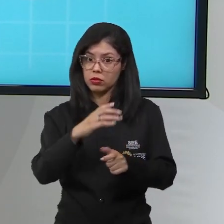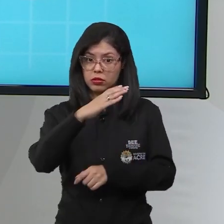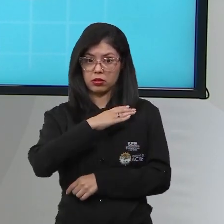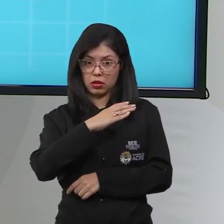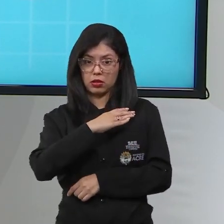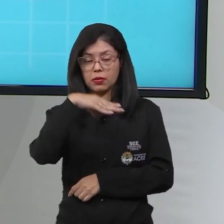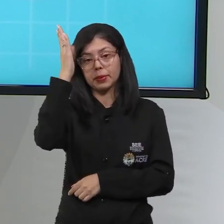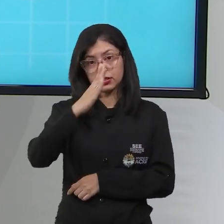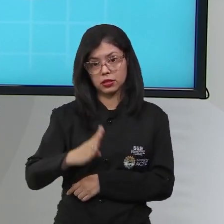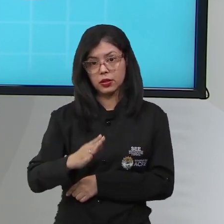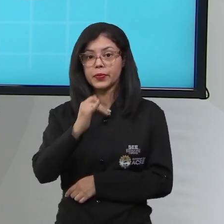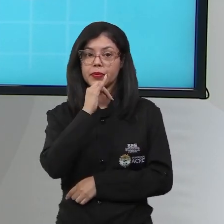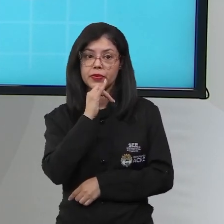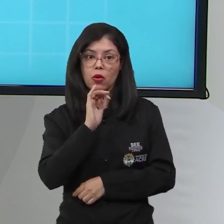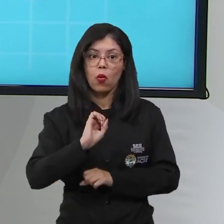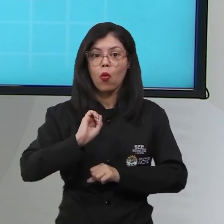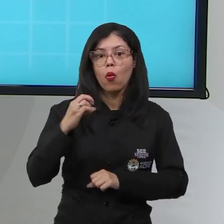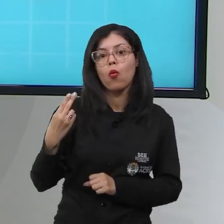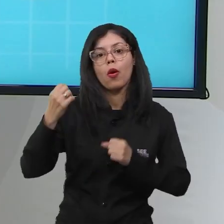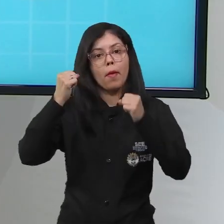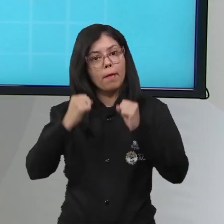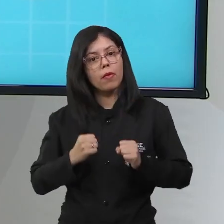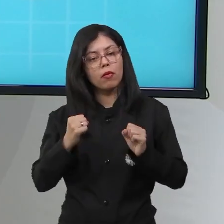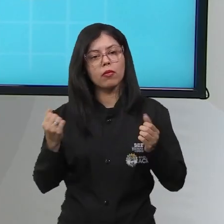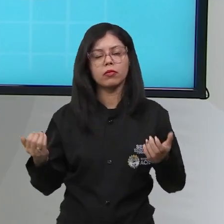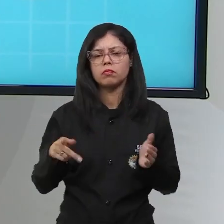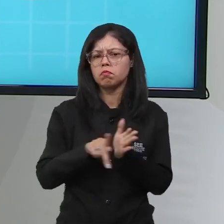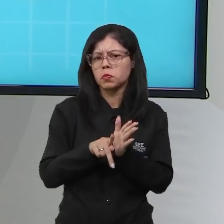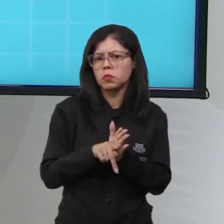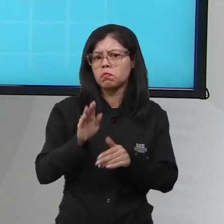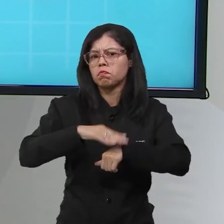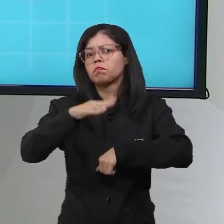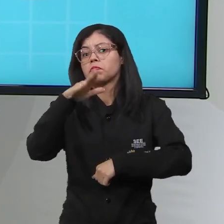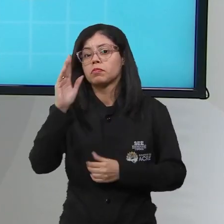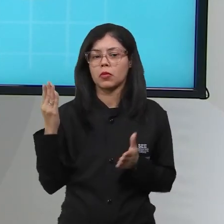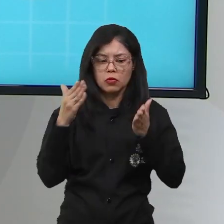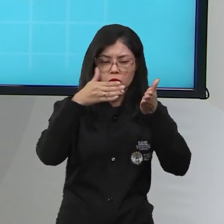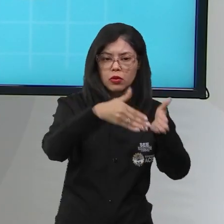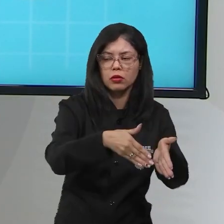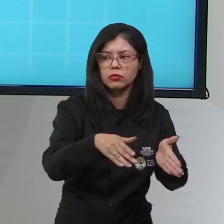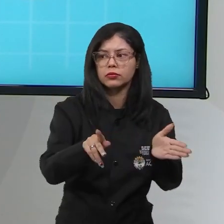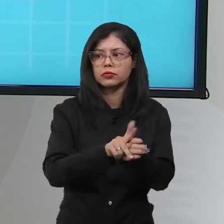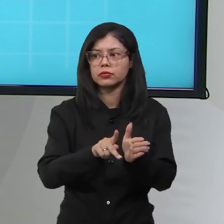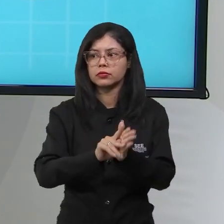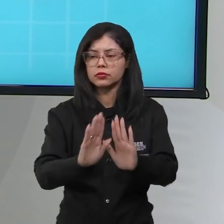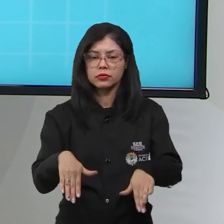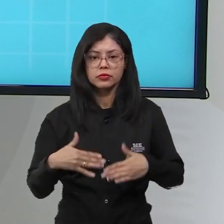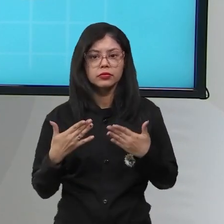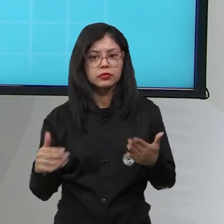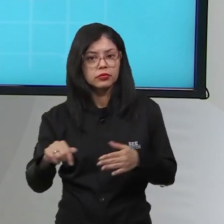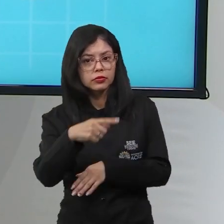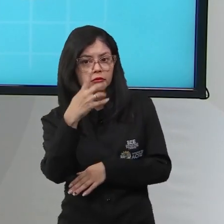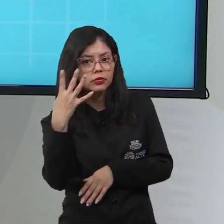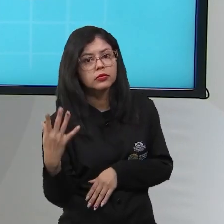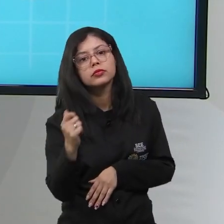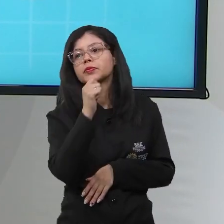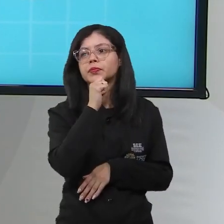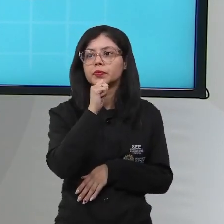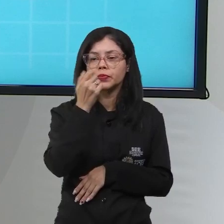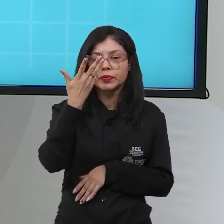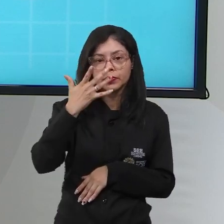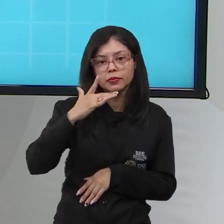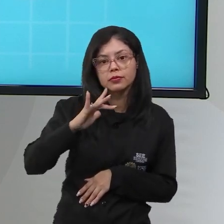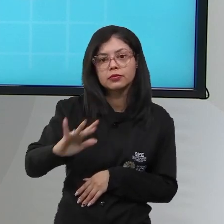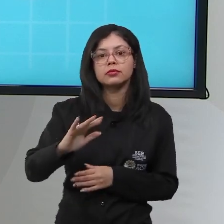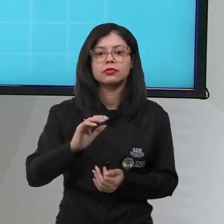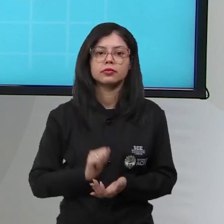cidade brasileira? Ou eu posso ser, inclusive, mais específico. Qual a quantidade de crianças